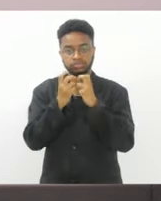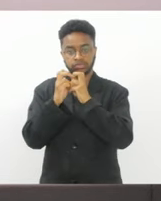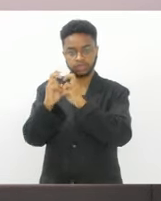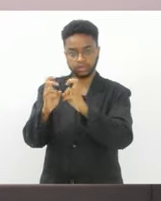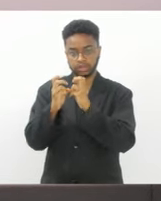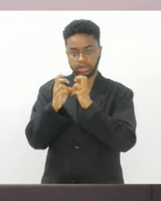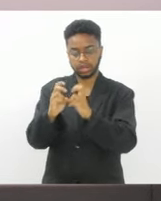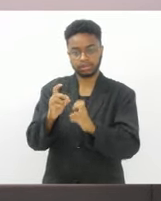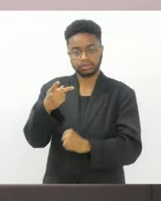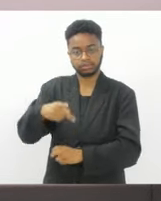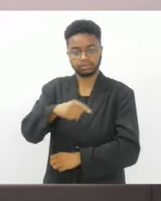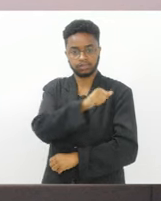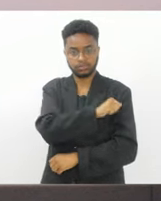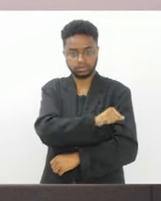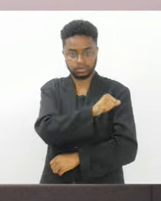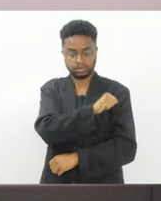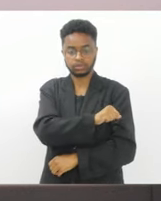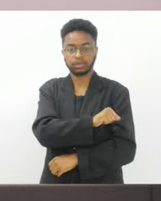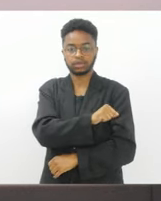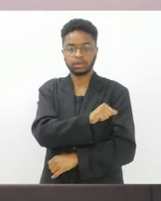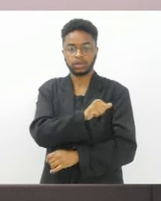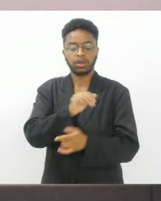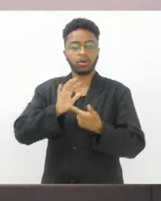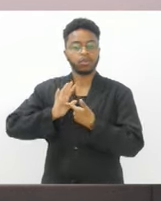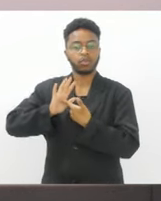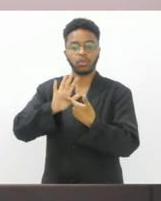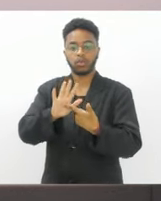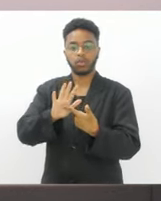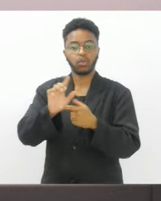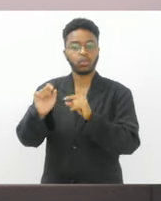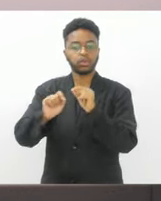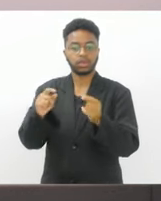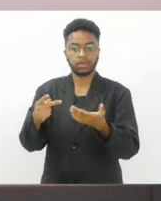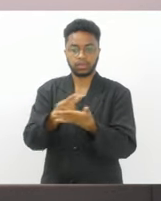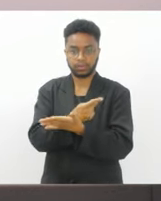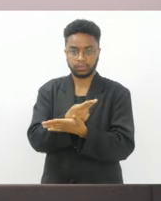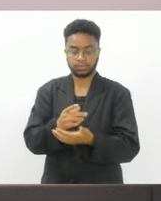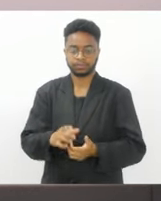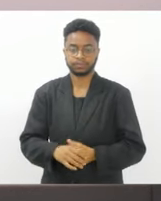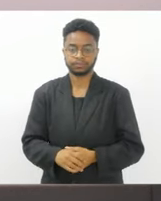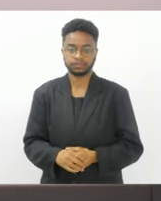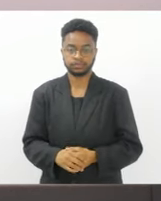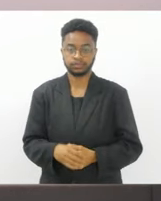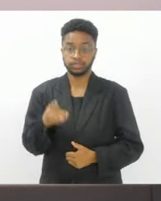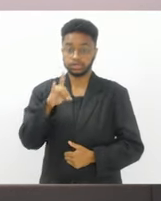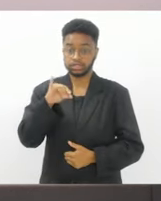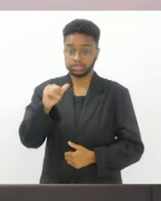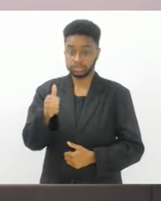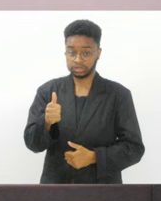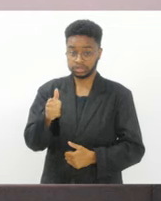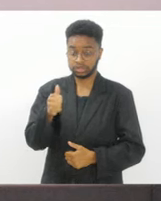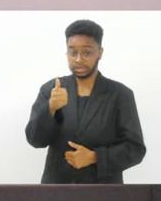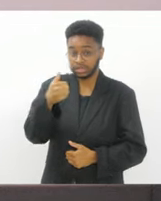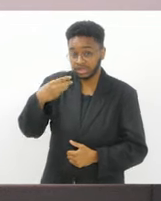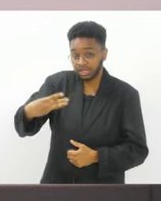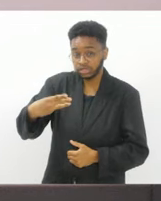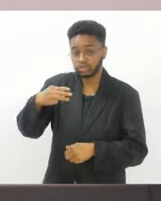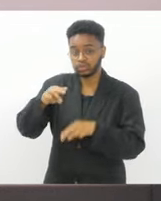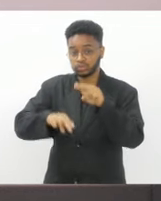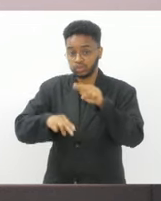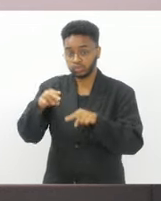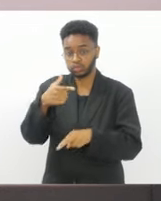passageiros do Estado do Rio de Janeiro, expor o que se segue. No dia 3 de junho de